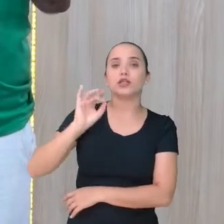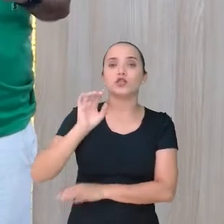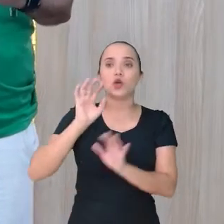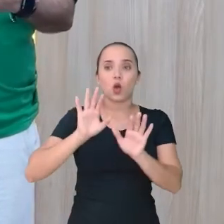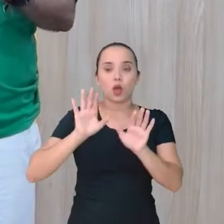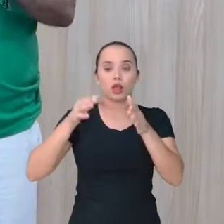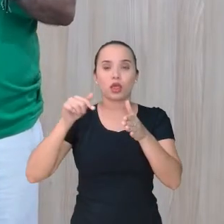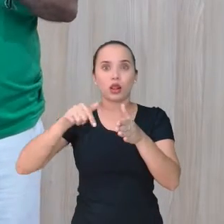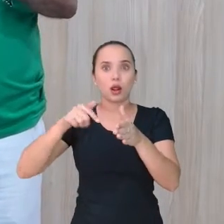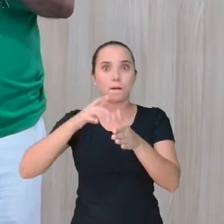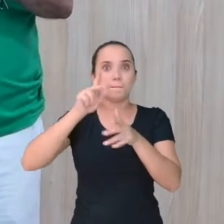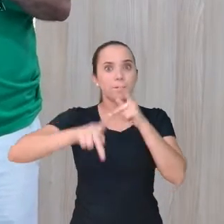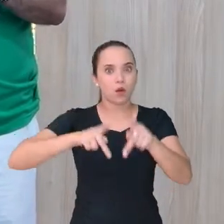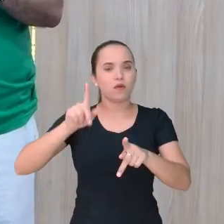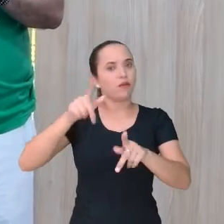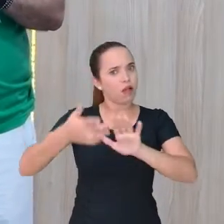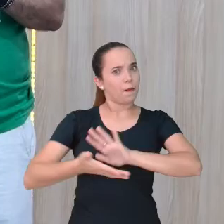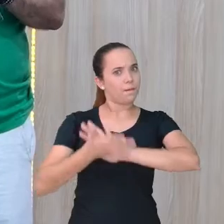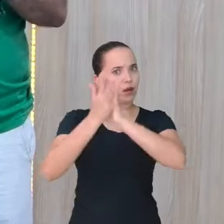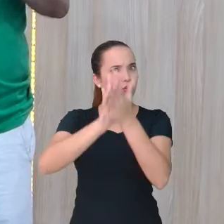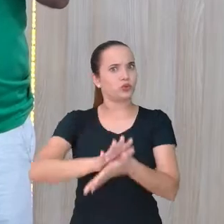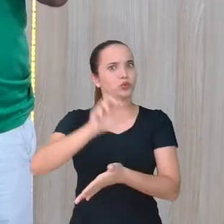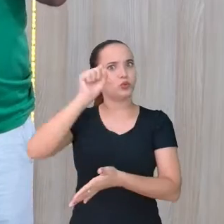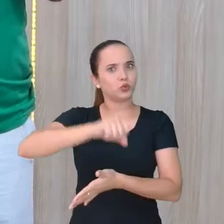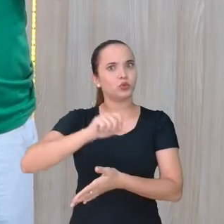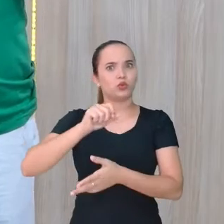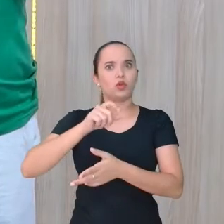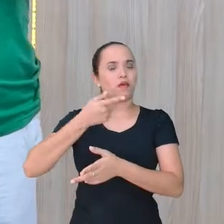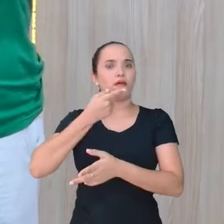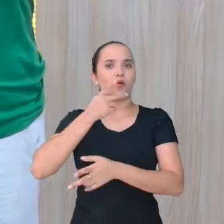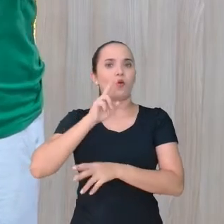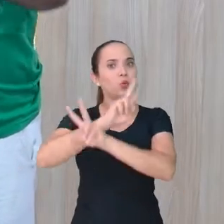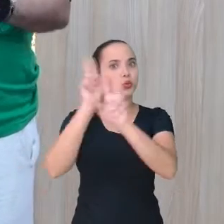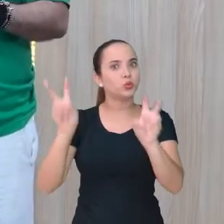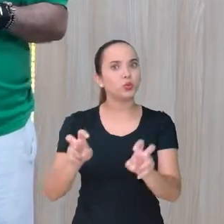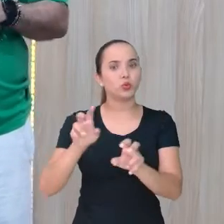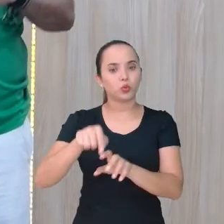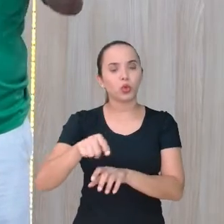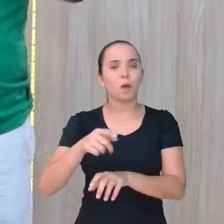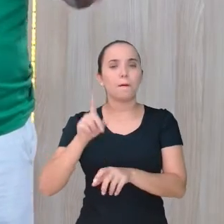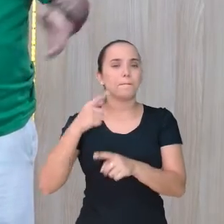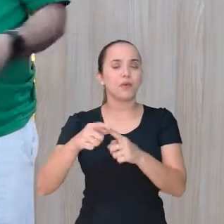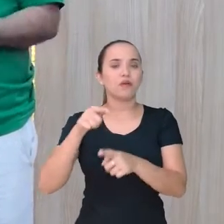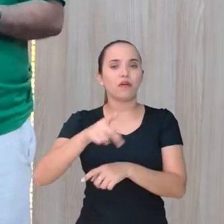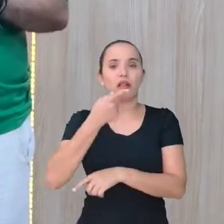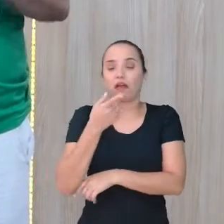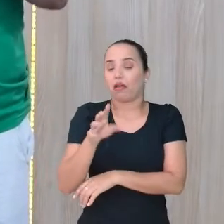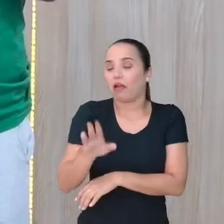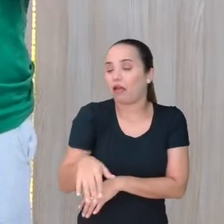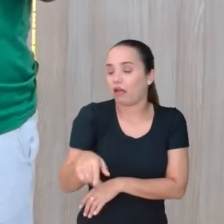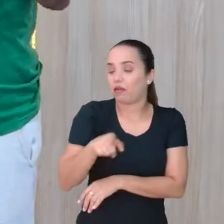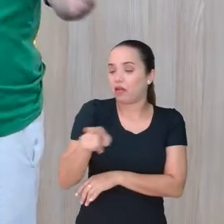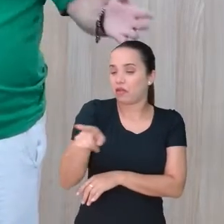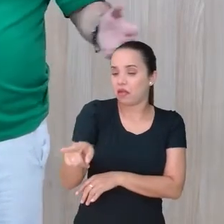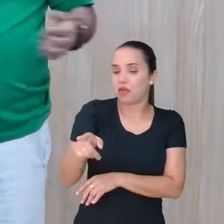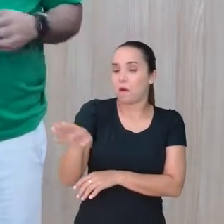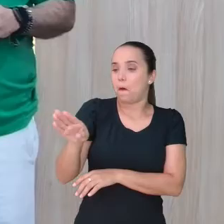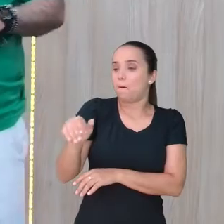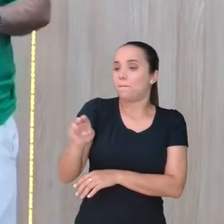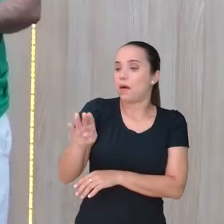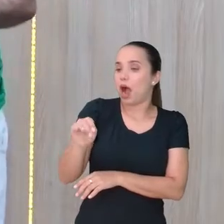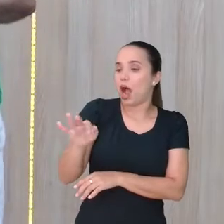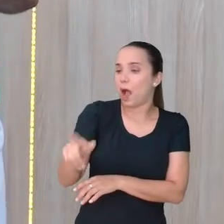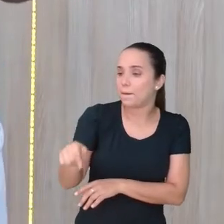de uma perspectiva assim preconceituosa mesmo, né, aquele pessoal é um pessoal não civilizado, um pessoal selvagem,